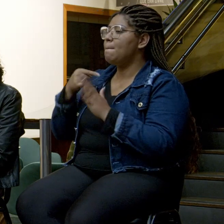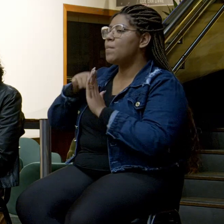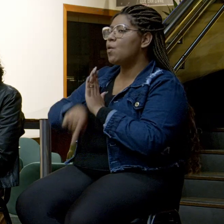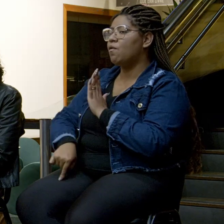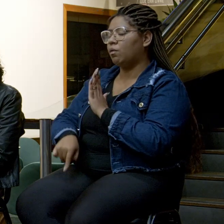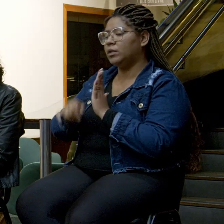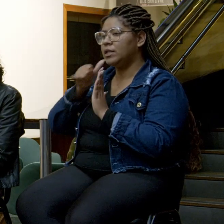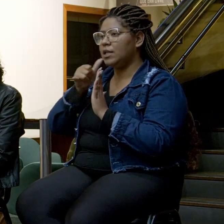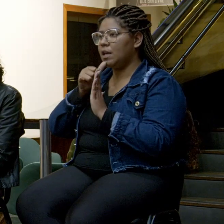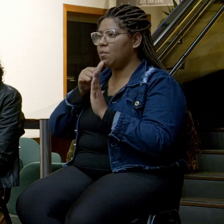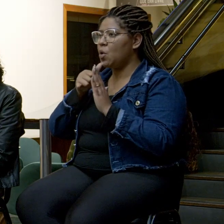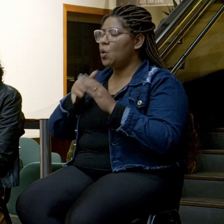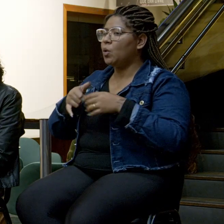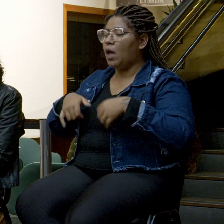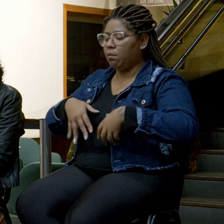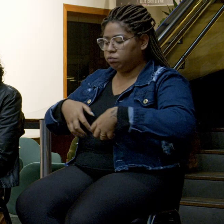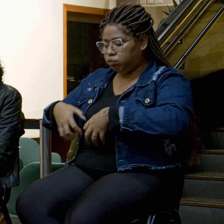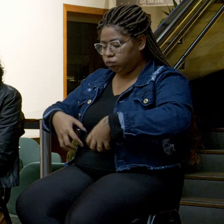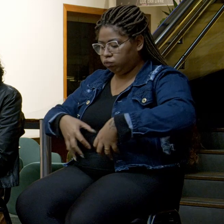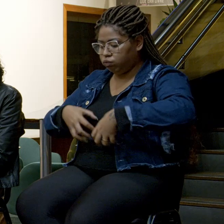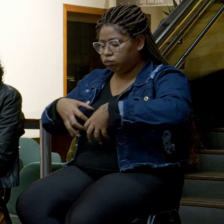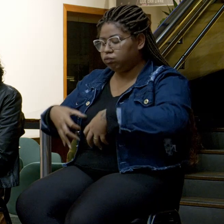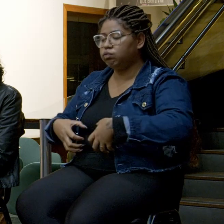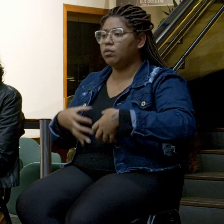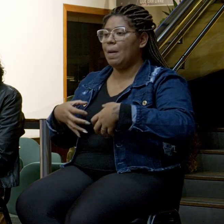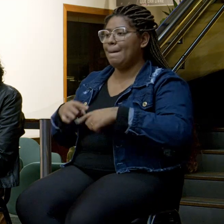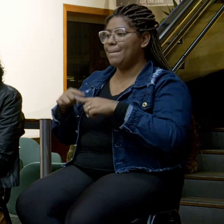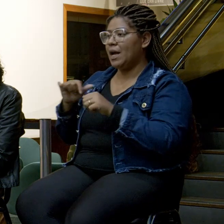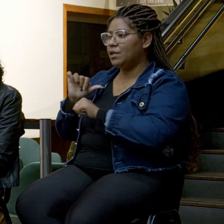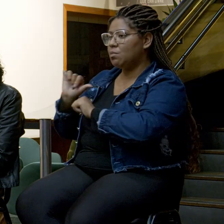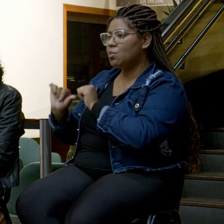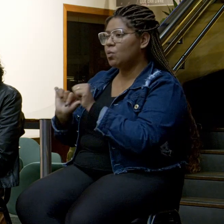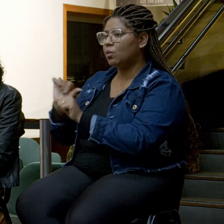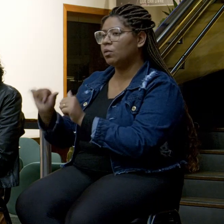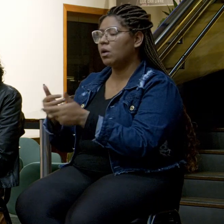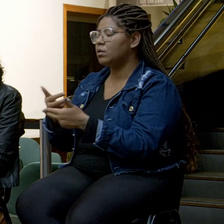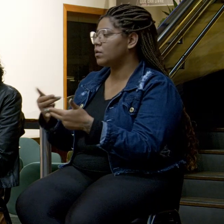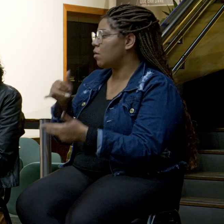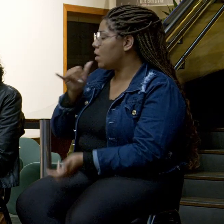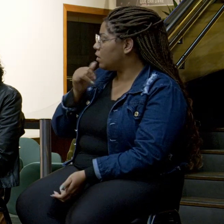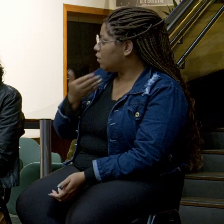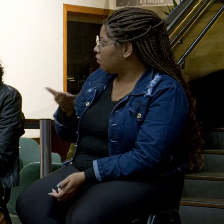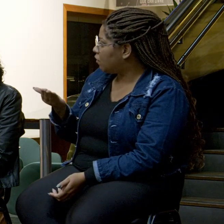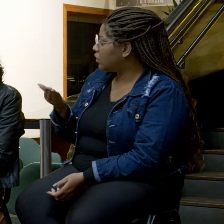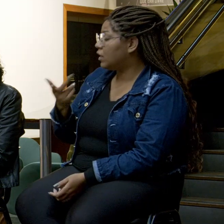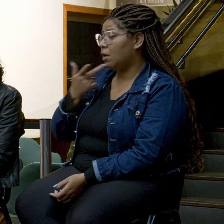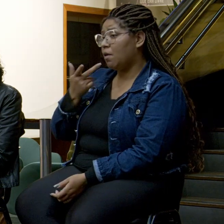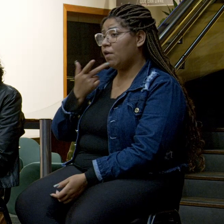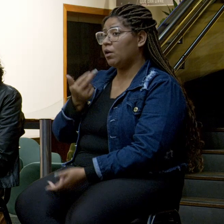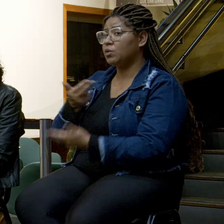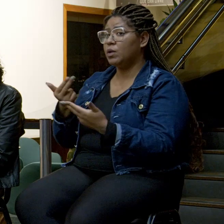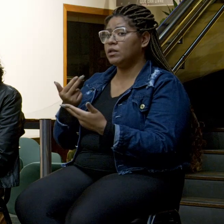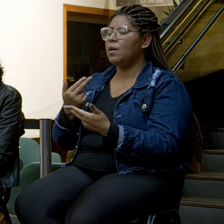da digestão, daquilo que entra, mas passou essa questão, você mencionou o caráter do silenciamento,